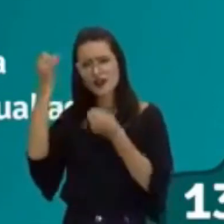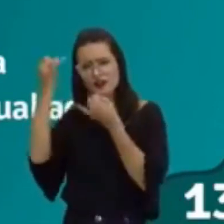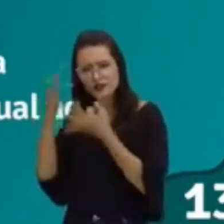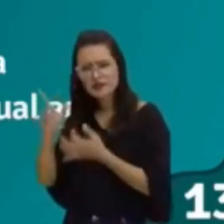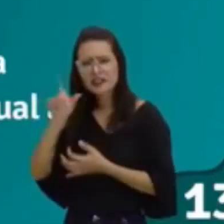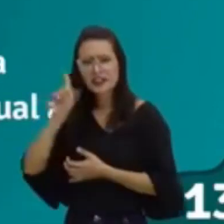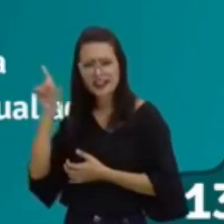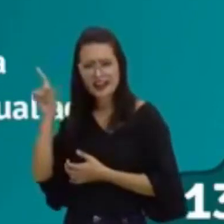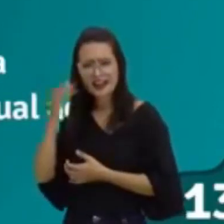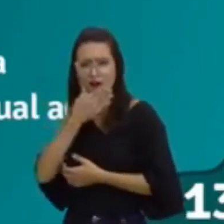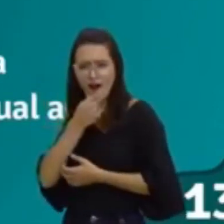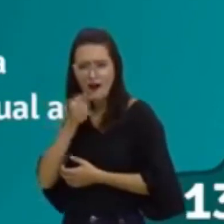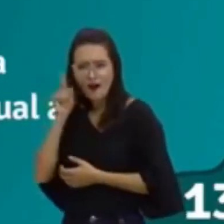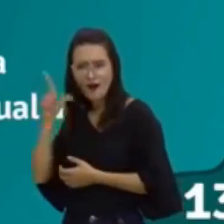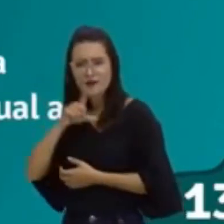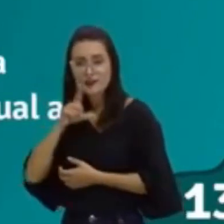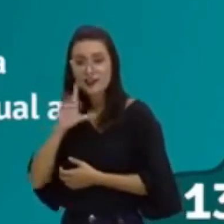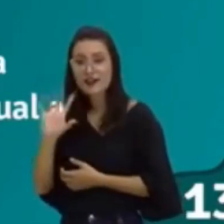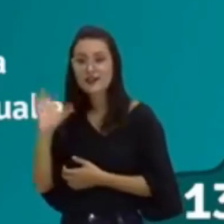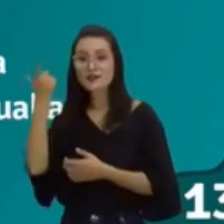rei. E aí,